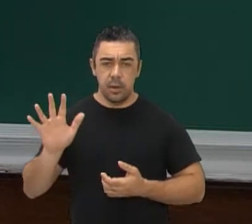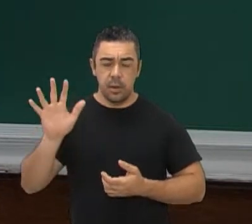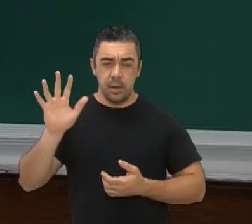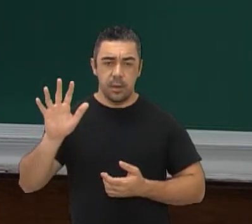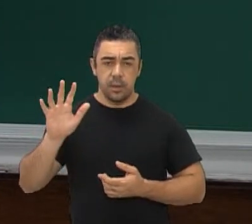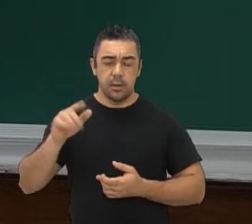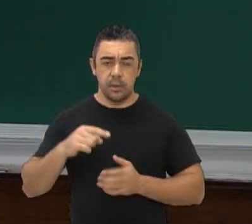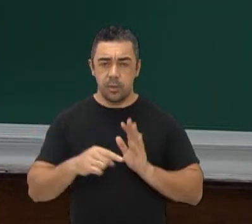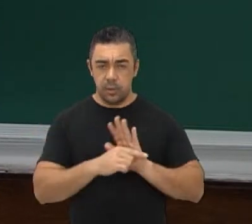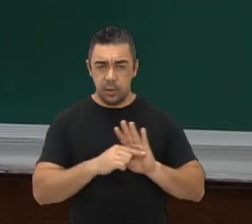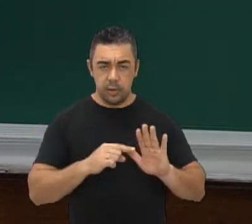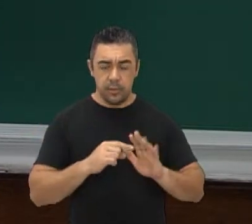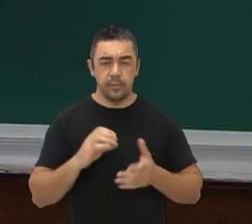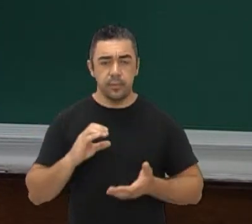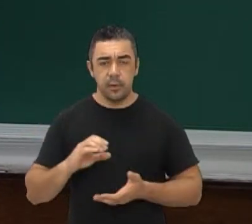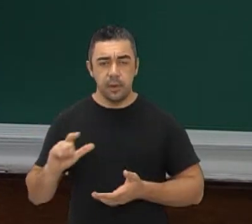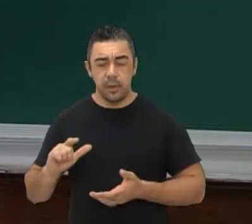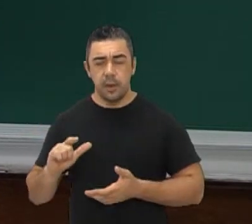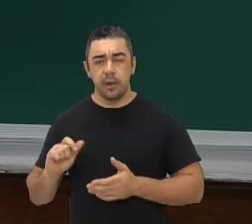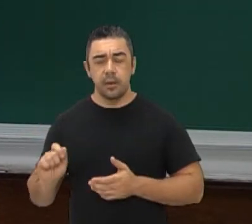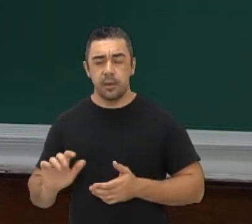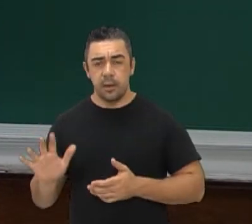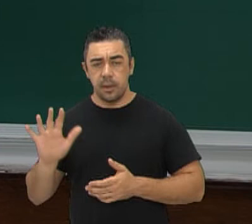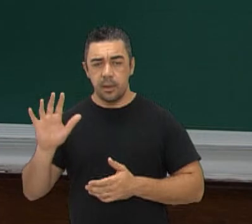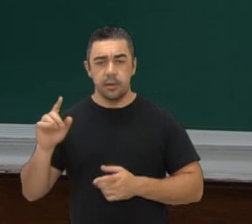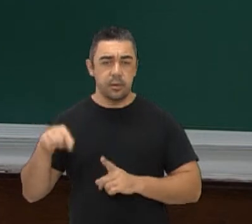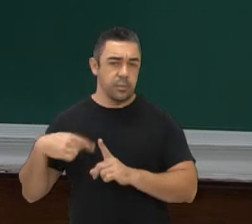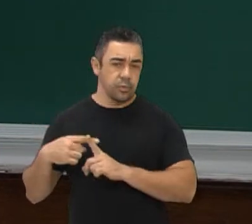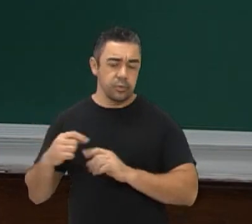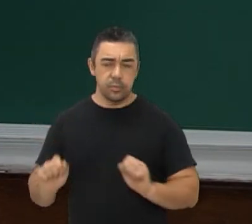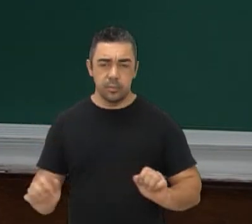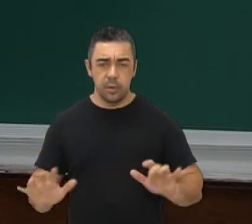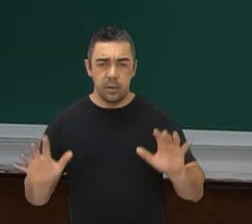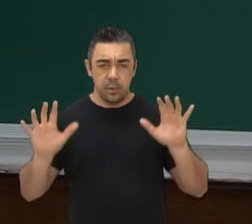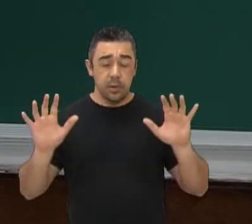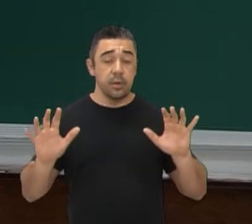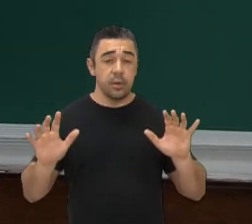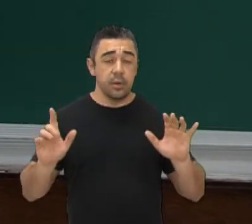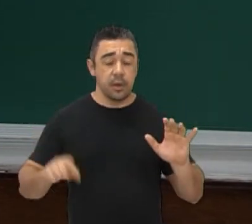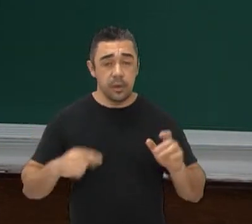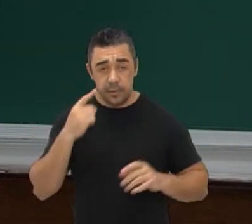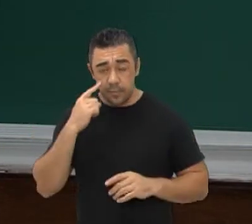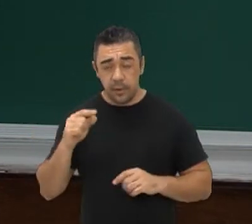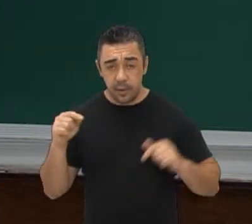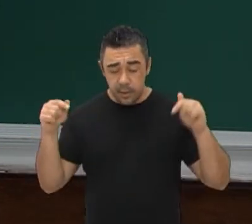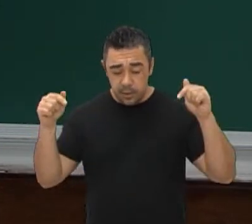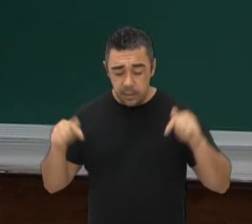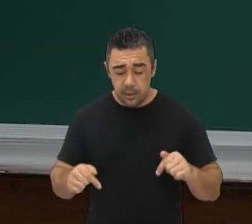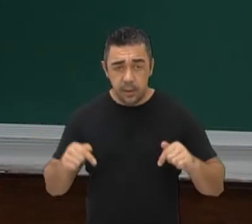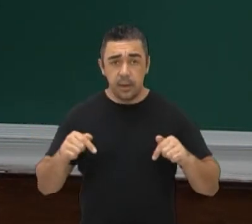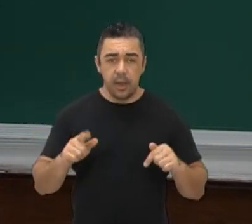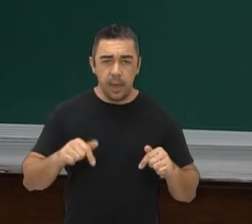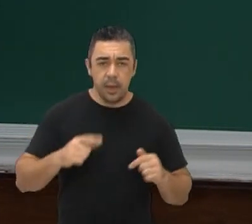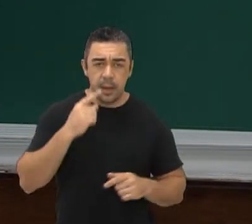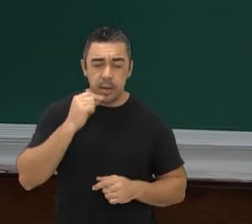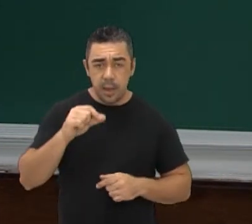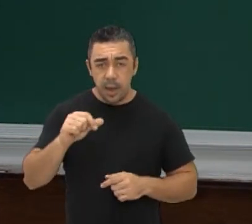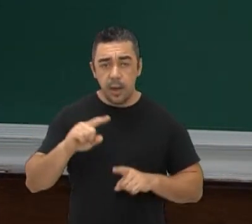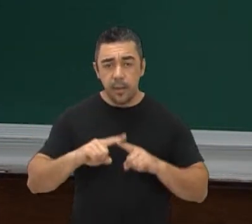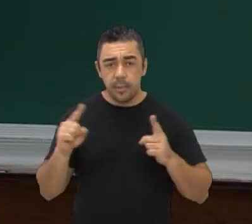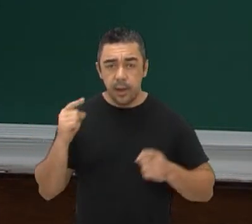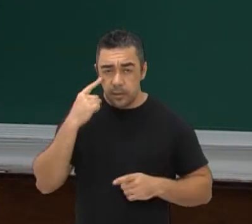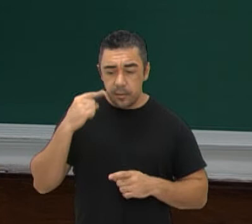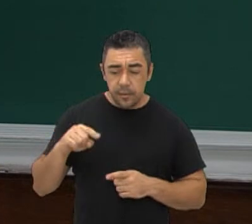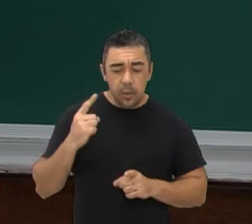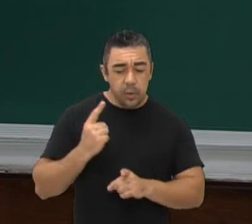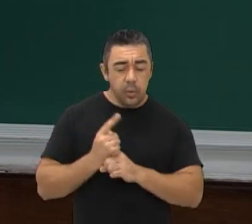polo negativo e o Cl gasoso que libera no polo positivo. Veja que a gente está fazendo eletrólise do sal novamente, mas os produtos que a